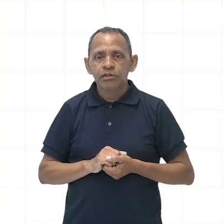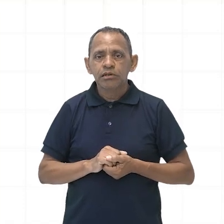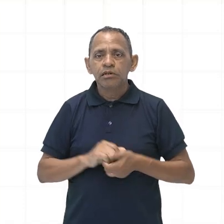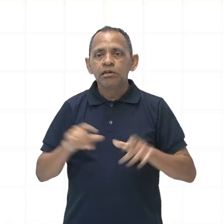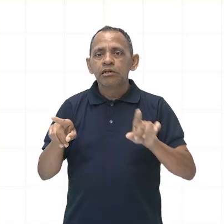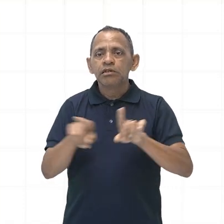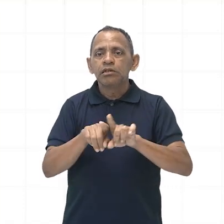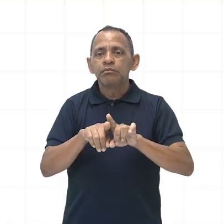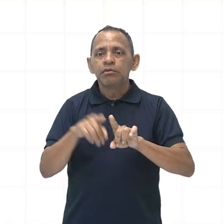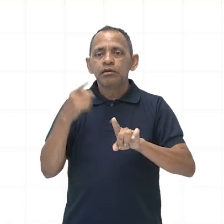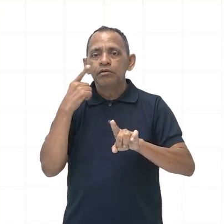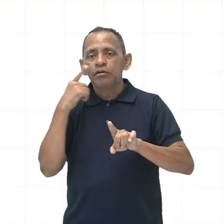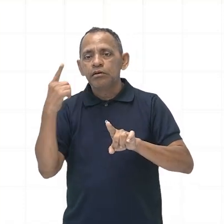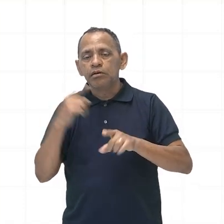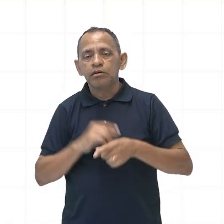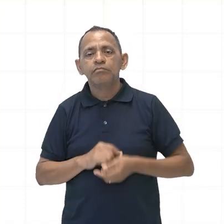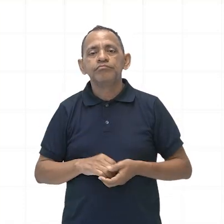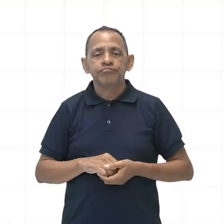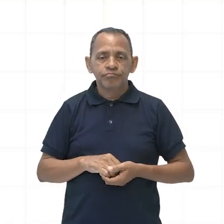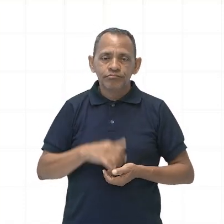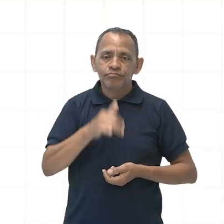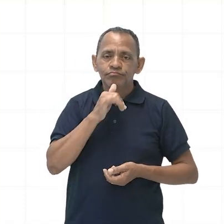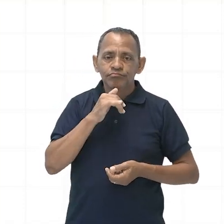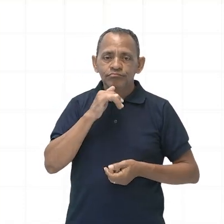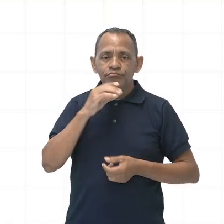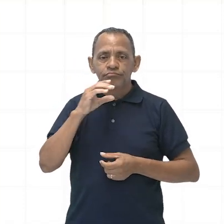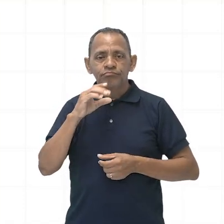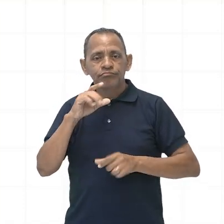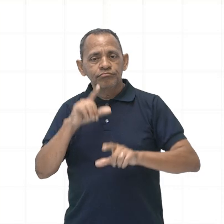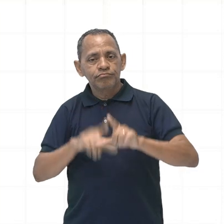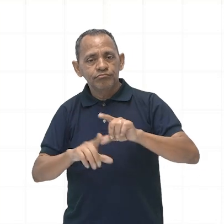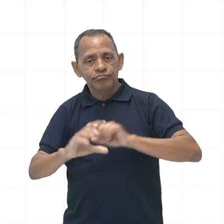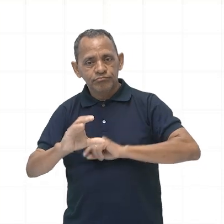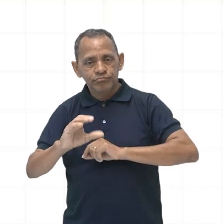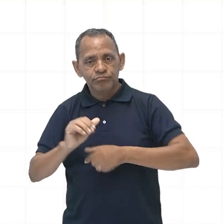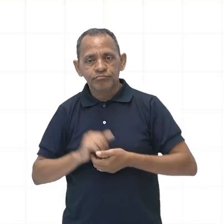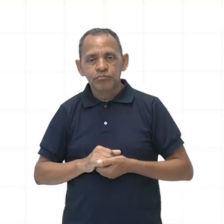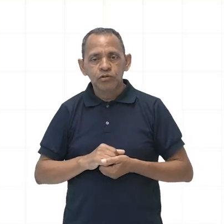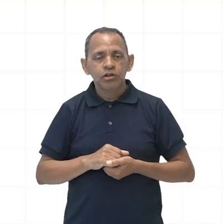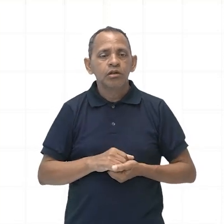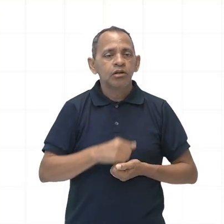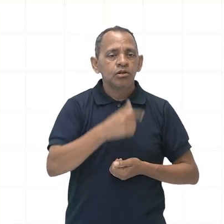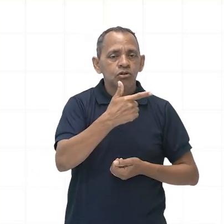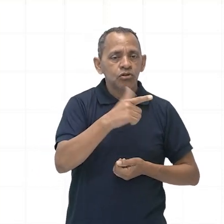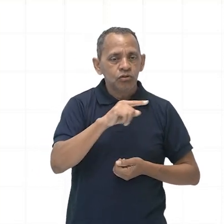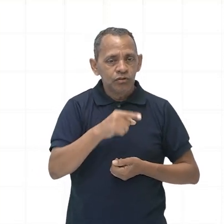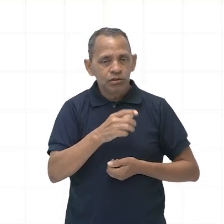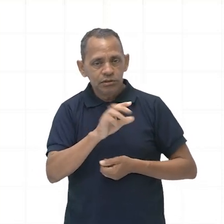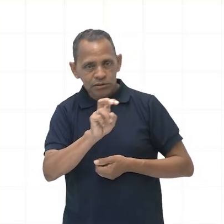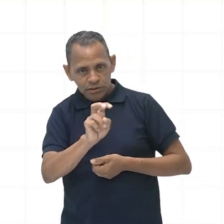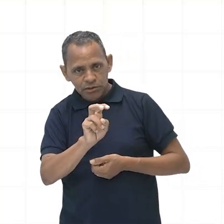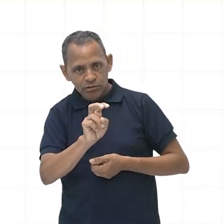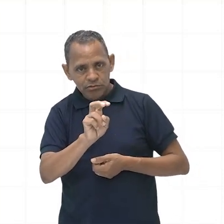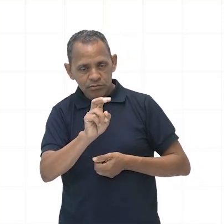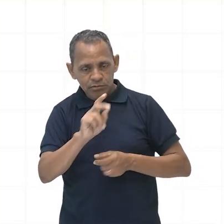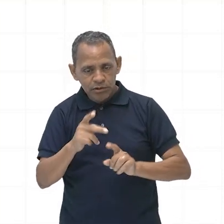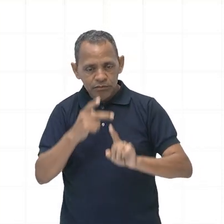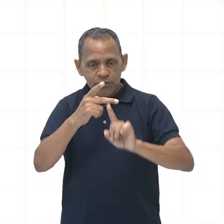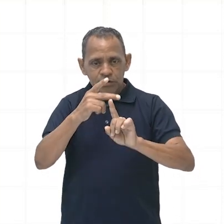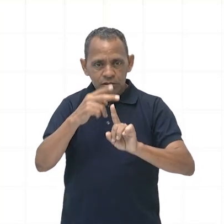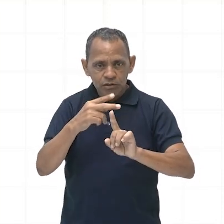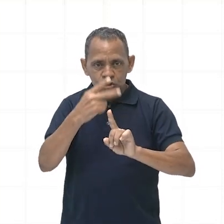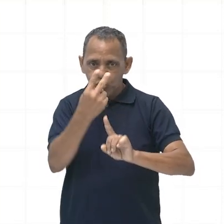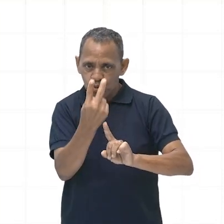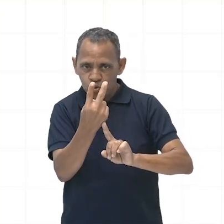aqui o exemplo C, que é o seguinte, 2,5 elevado a